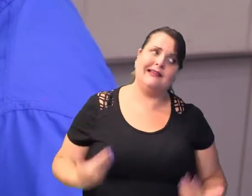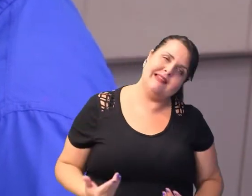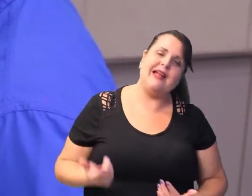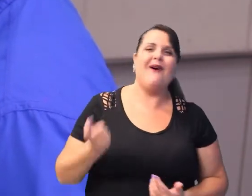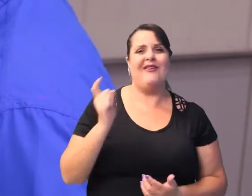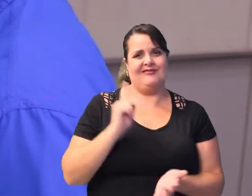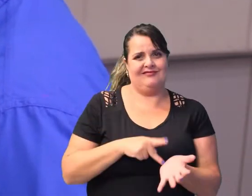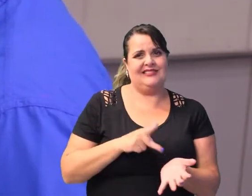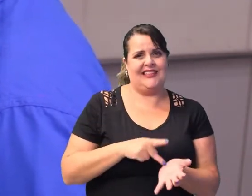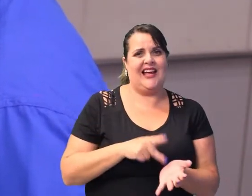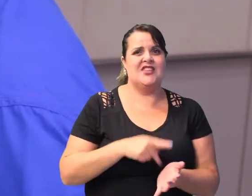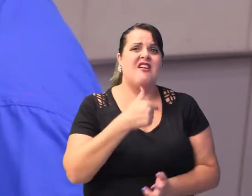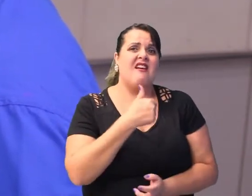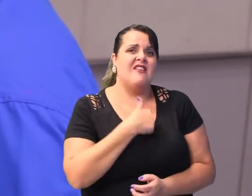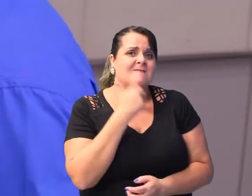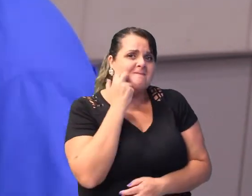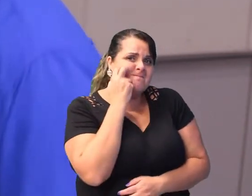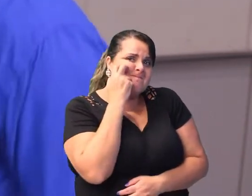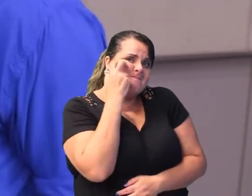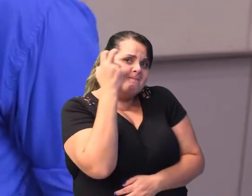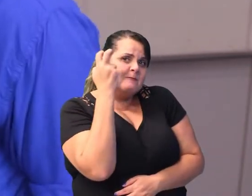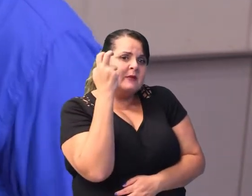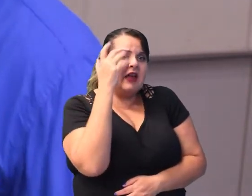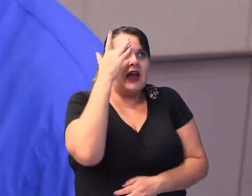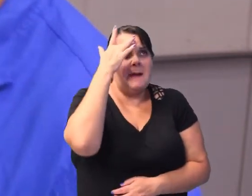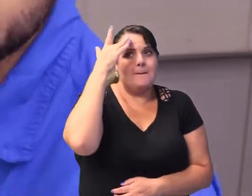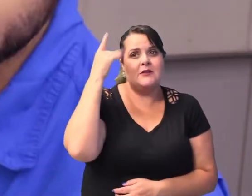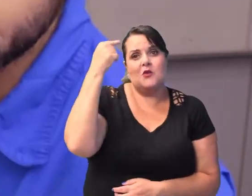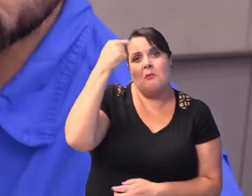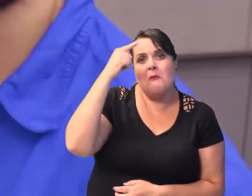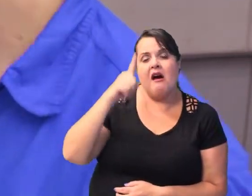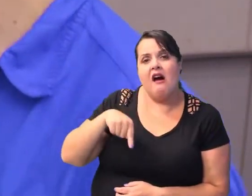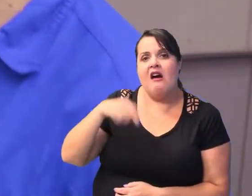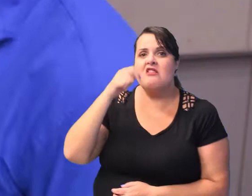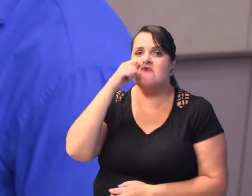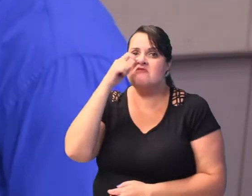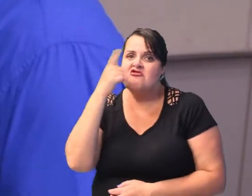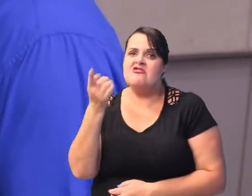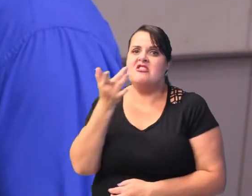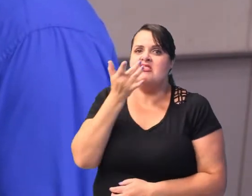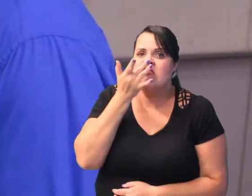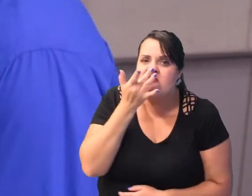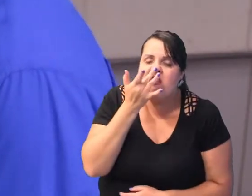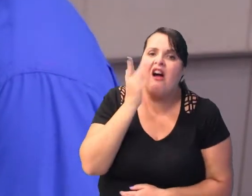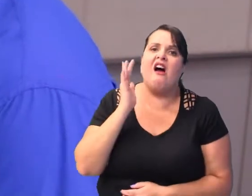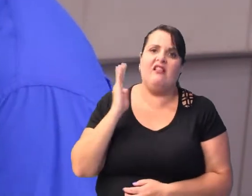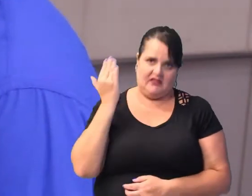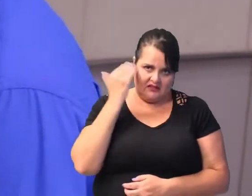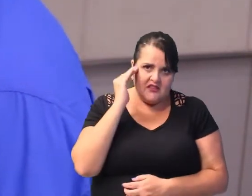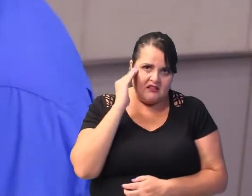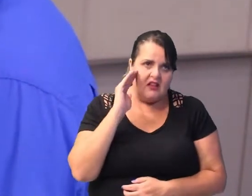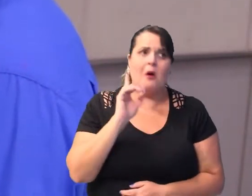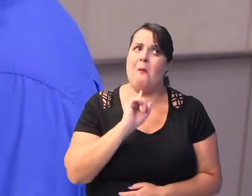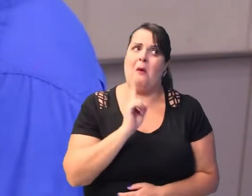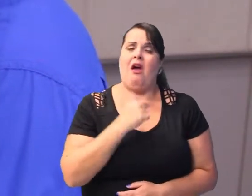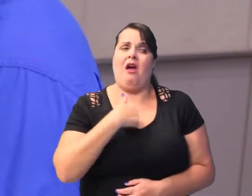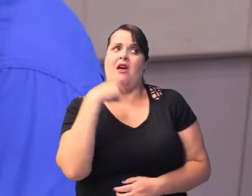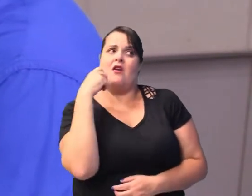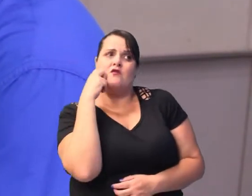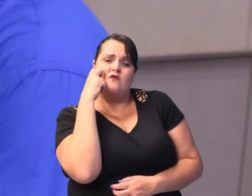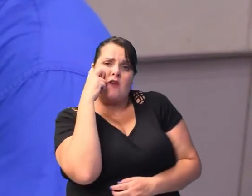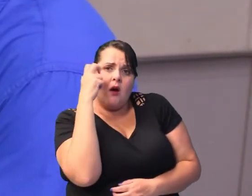lembro que falei no começo aqui eu sou meio tímido desafio por fechada por chata e eu sou meio tímida mesmo aí acaba por cento é tipo